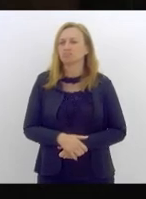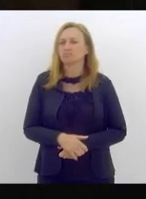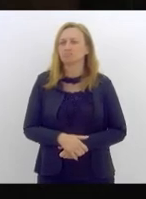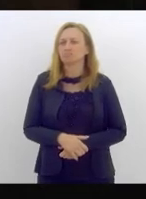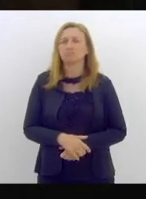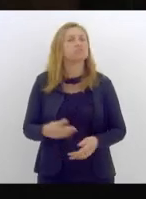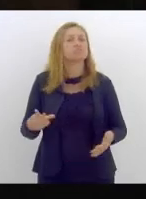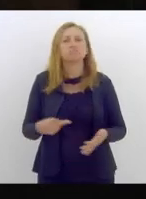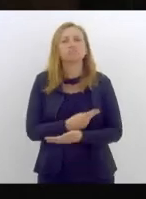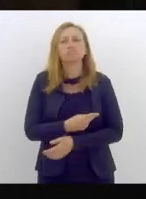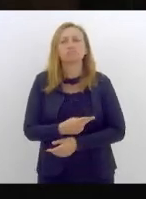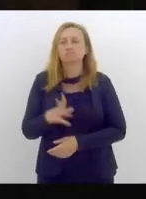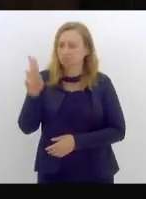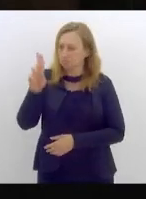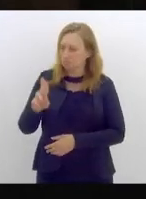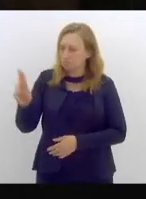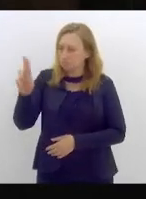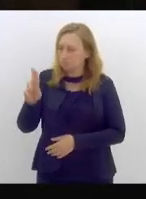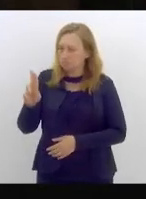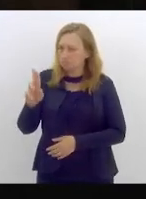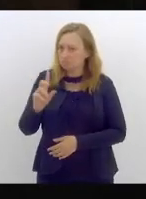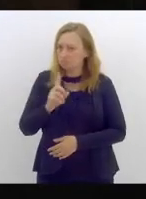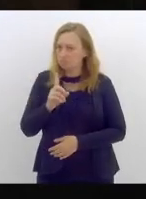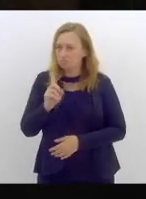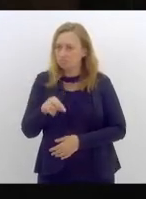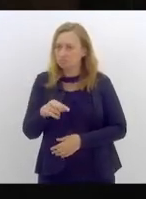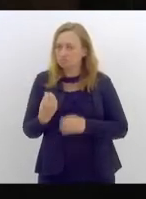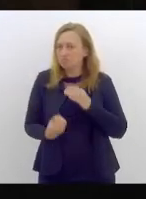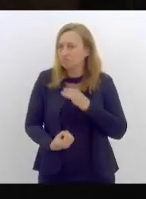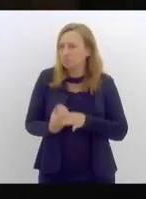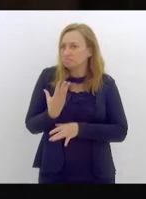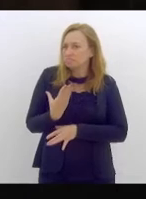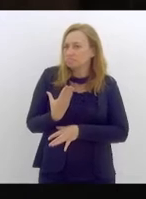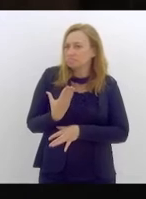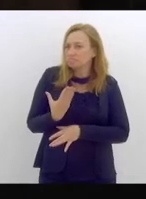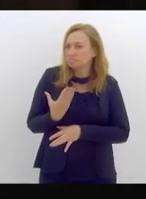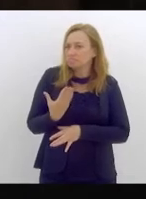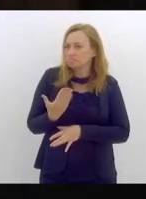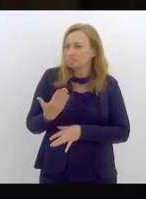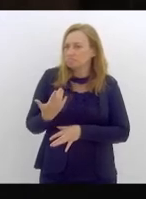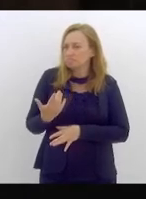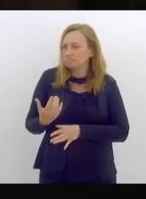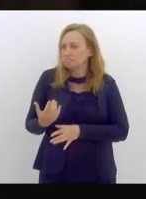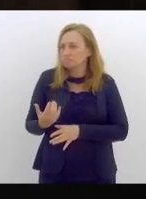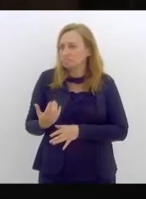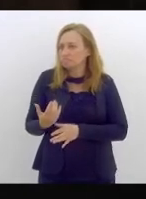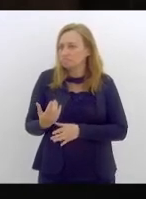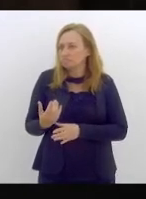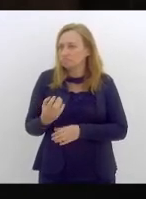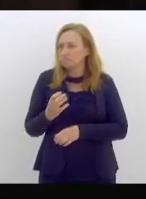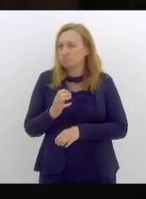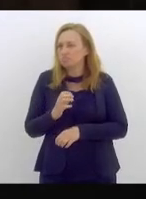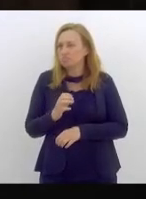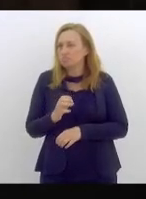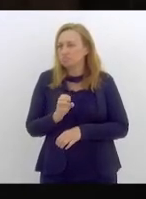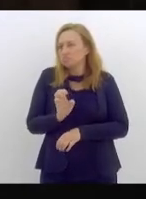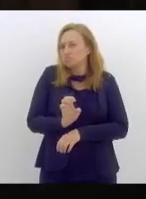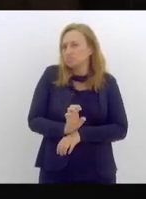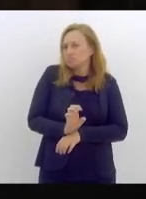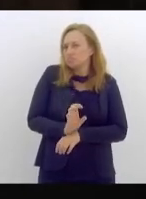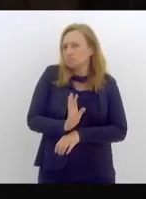o que acontece é o seguinte a universidade ela não é para reproduzir não é para reproduzir o status que existe